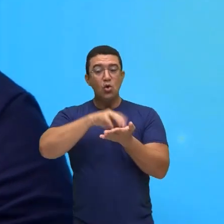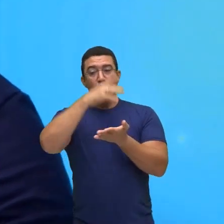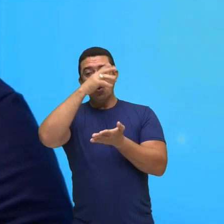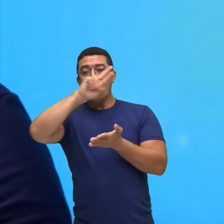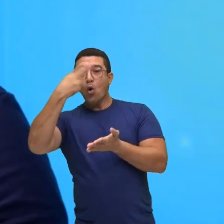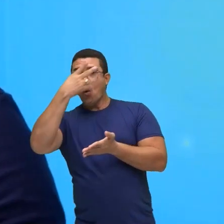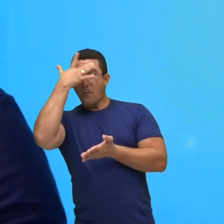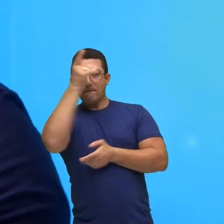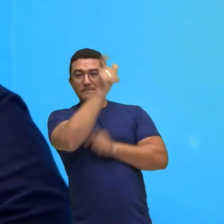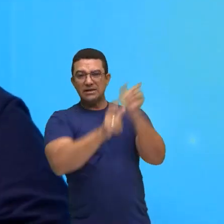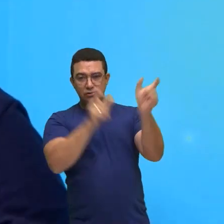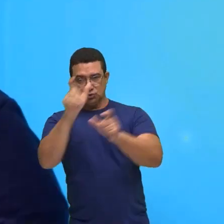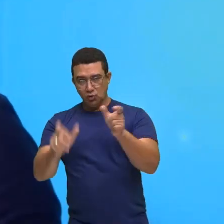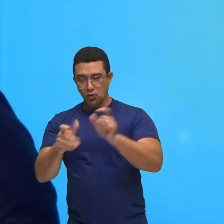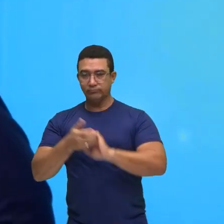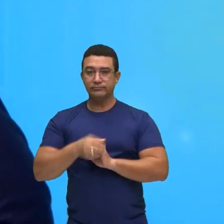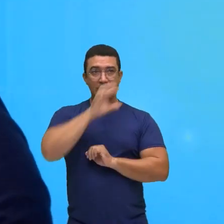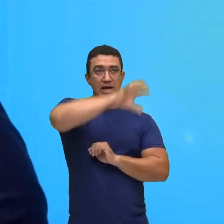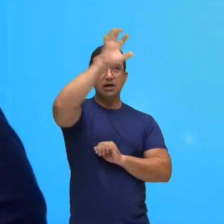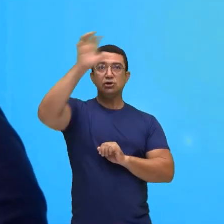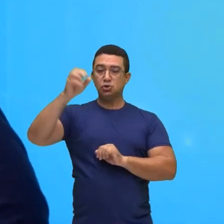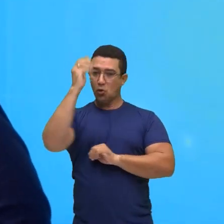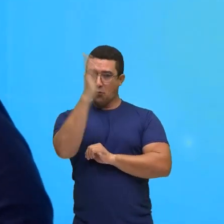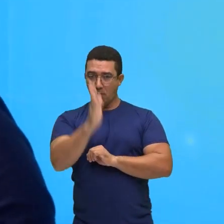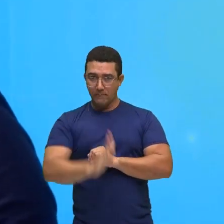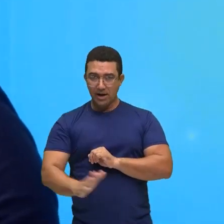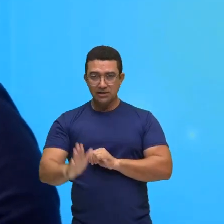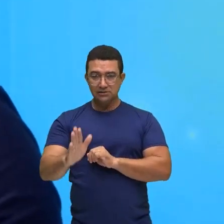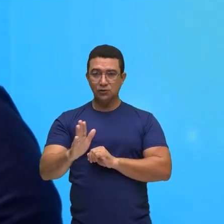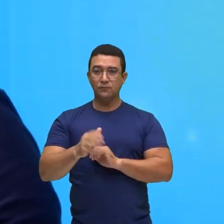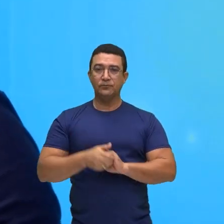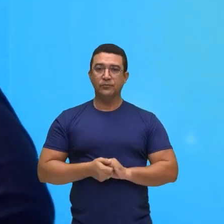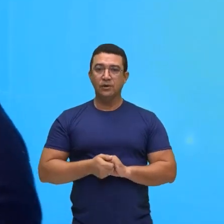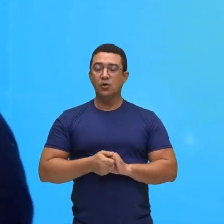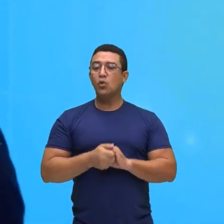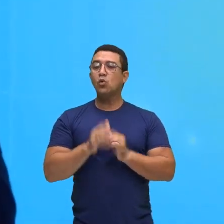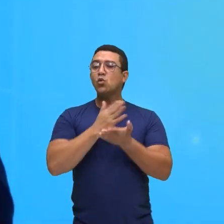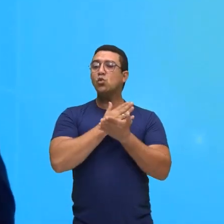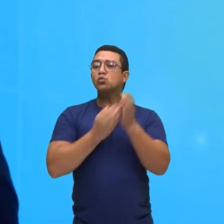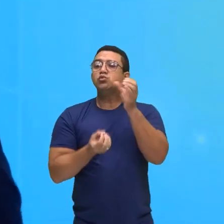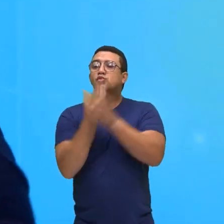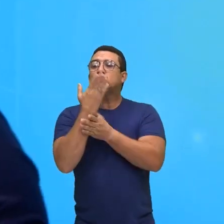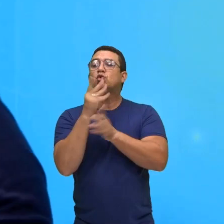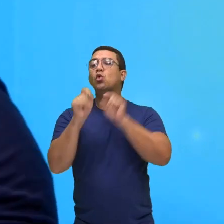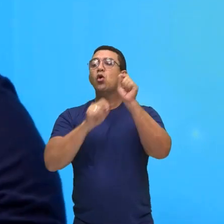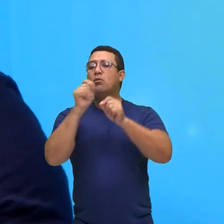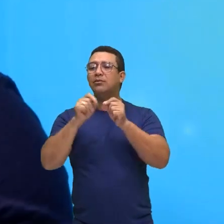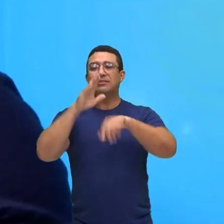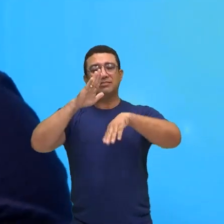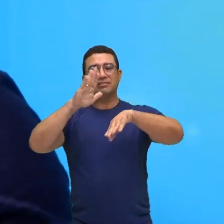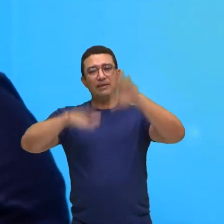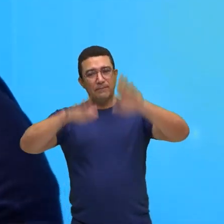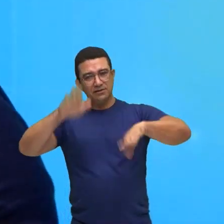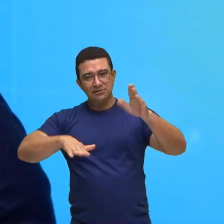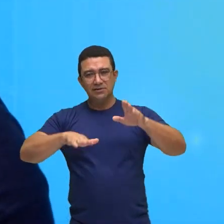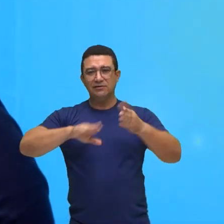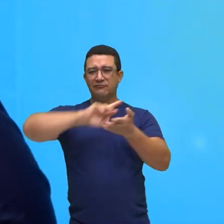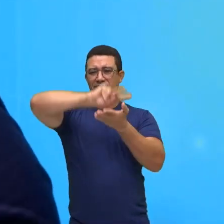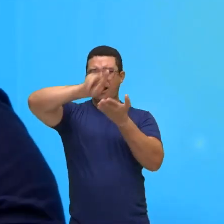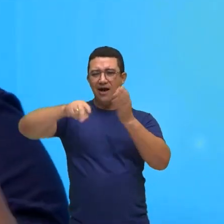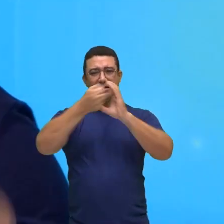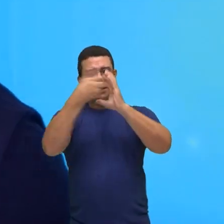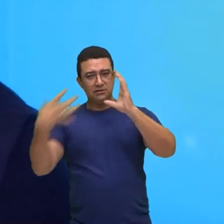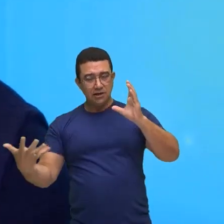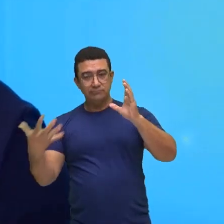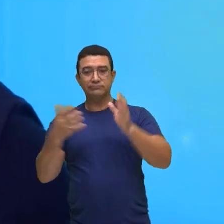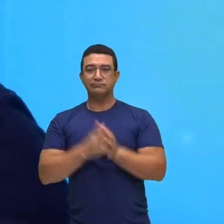é regionalizado, as regiões brasileiras são definidas a partir de diversos critérios naturais,